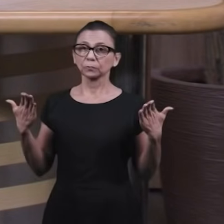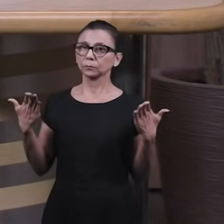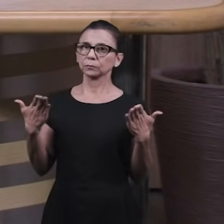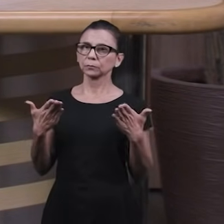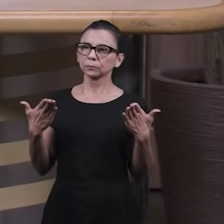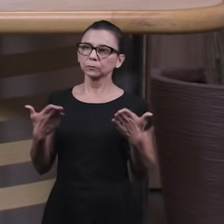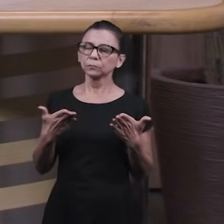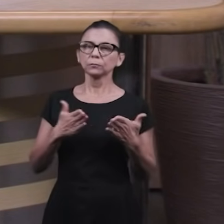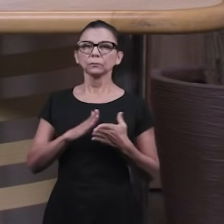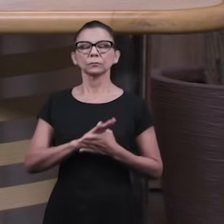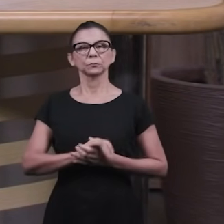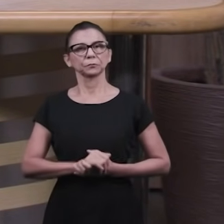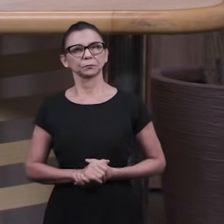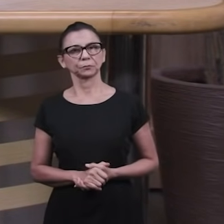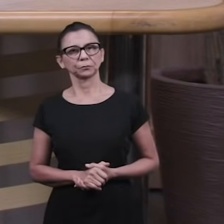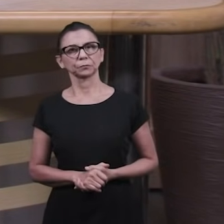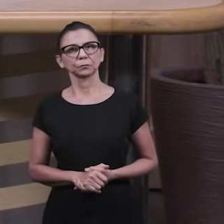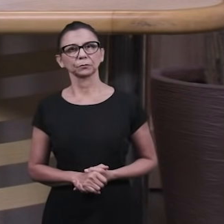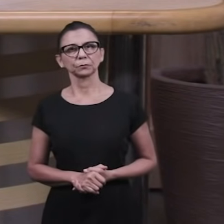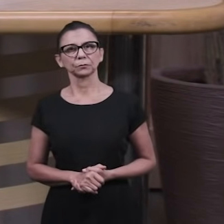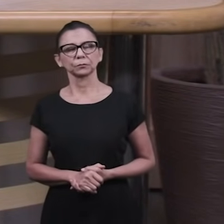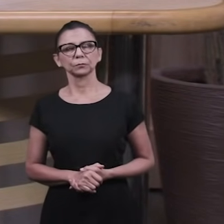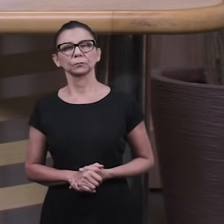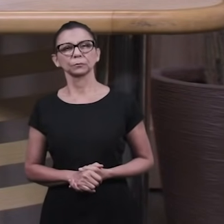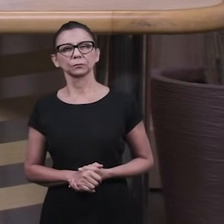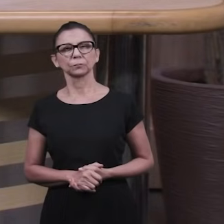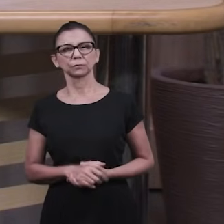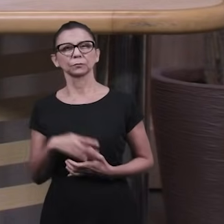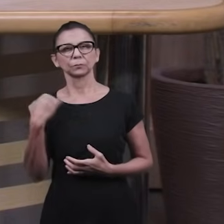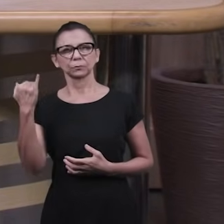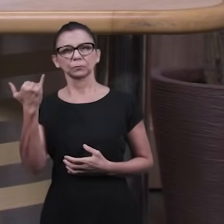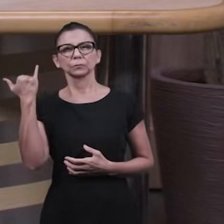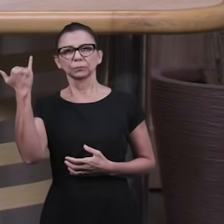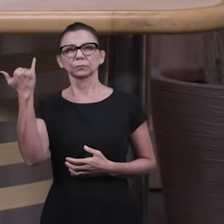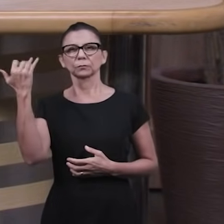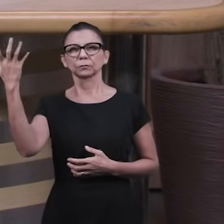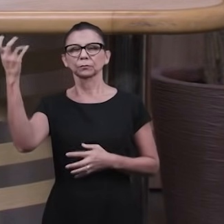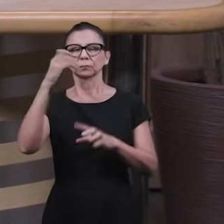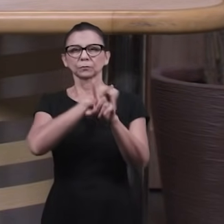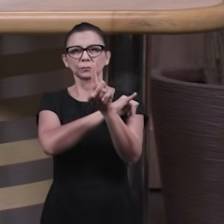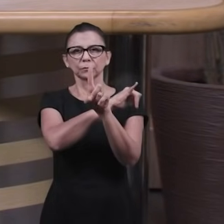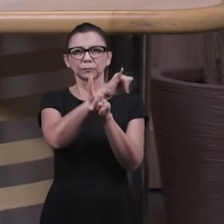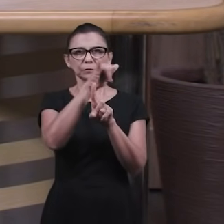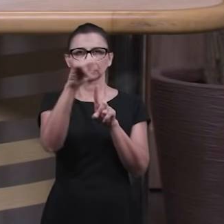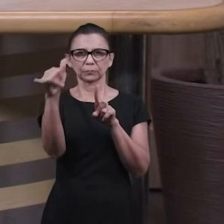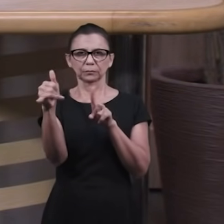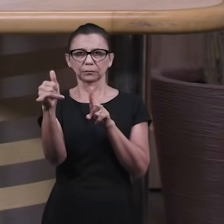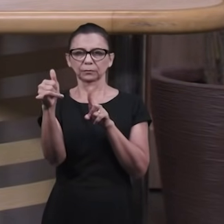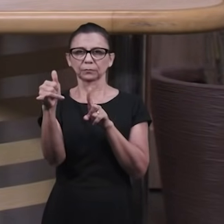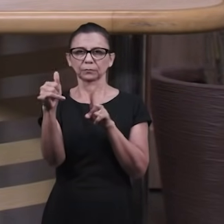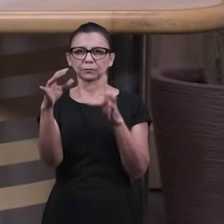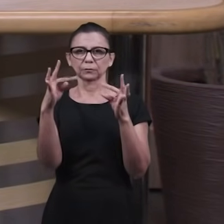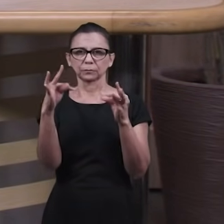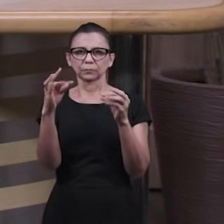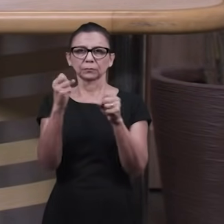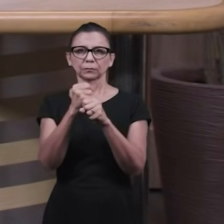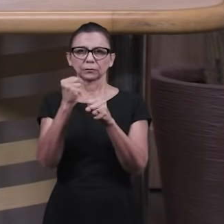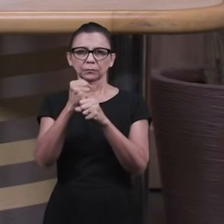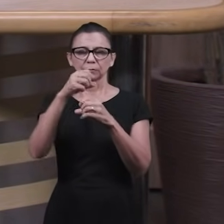nós insistimos muito no caráter profético da obra. A obra de Deus toda, ela está inserida dentro de um caráter profético.